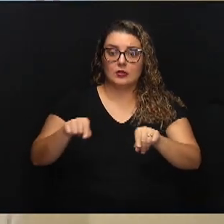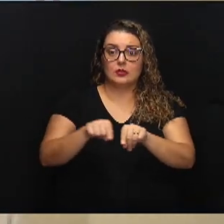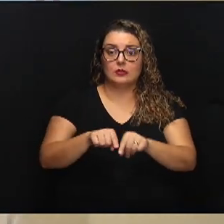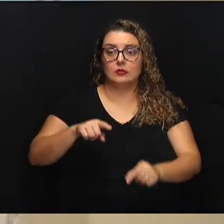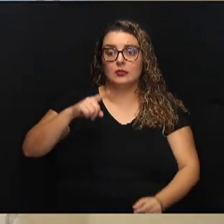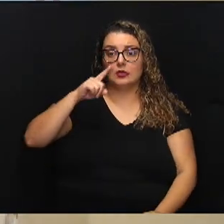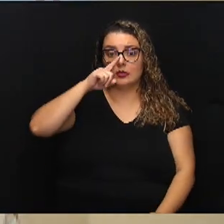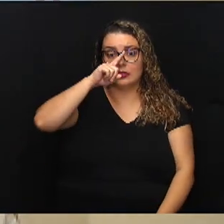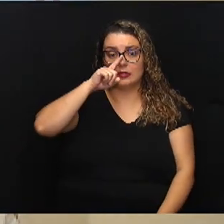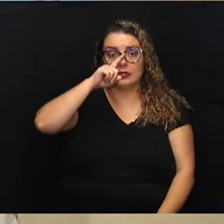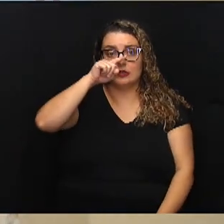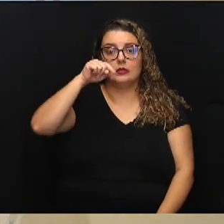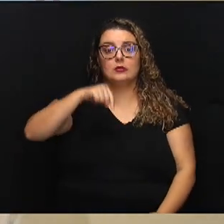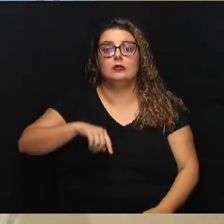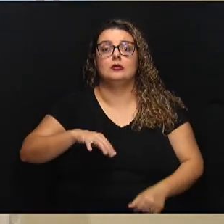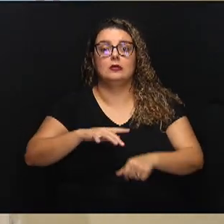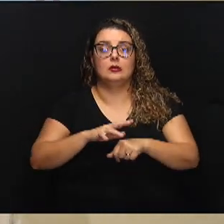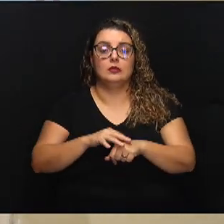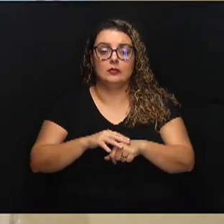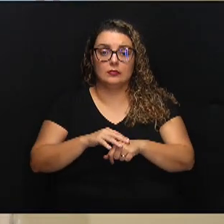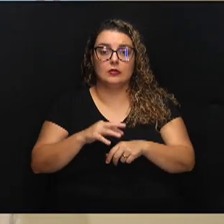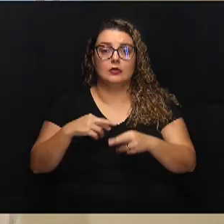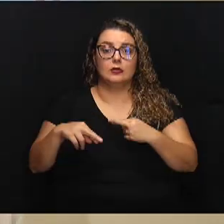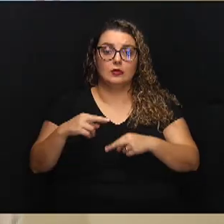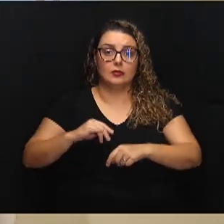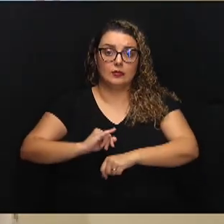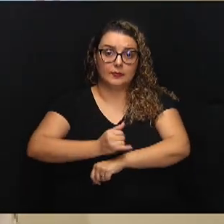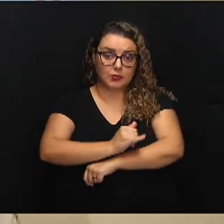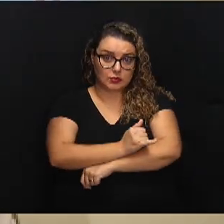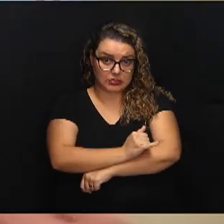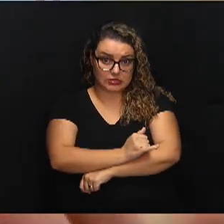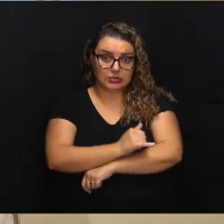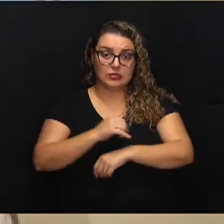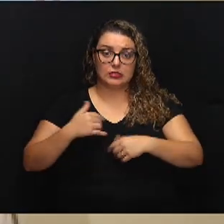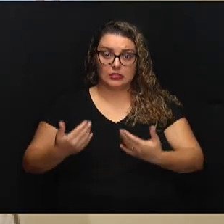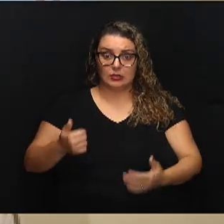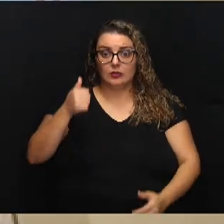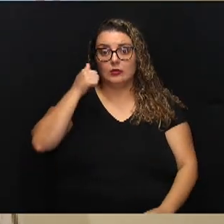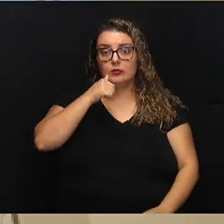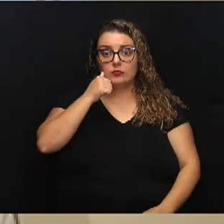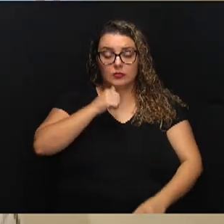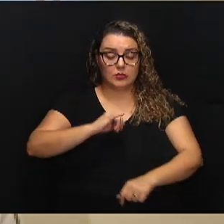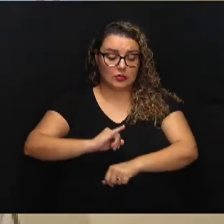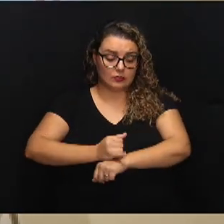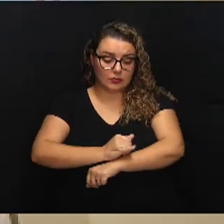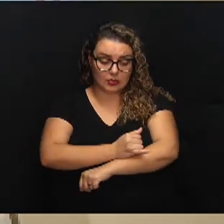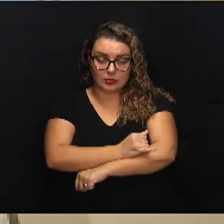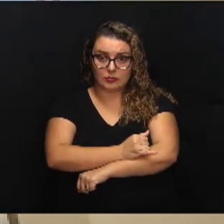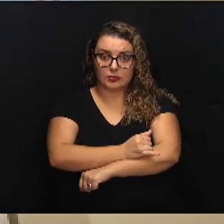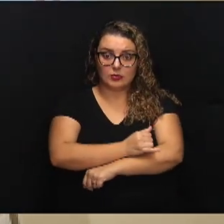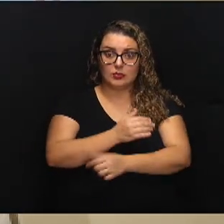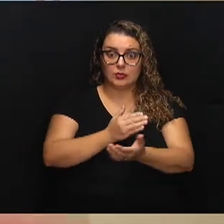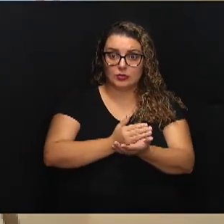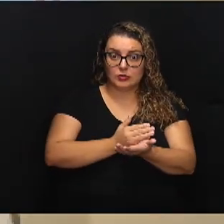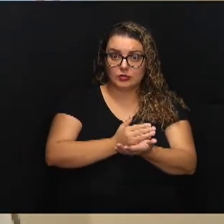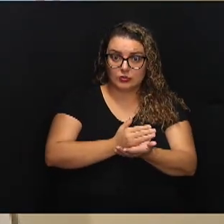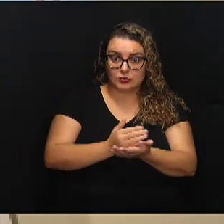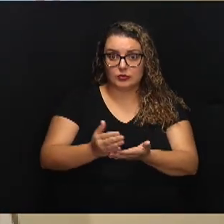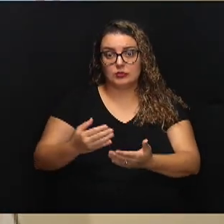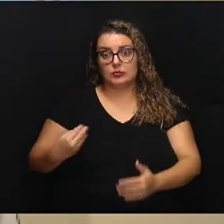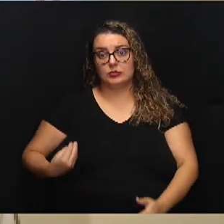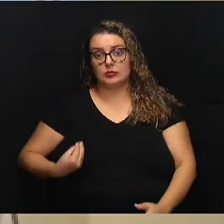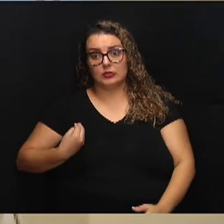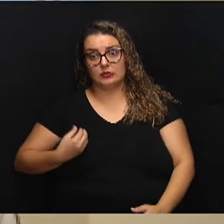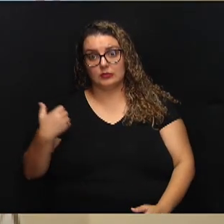risco para essa doença é a questão da obesidade. Então, mulheres obesas que no início da vida